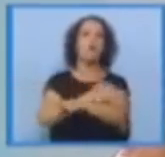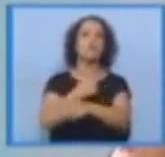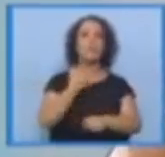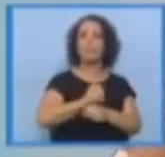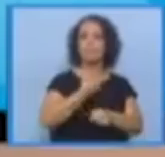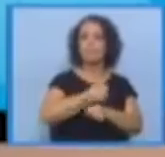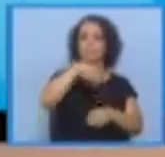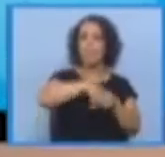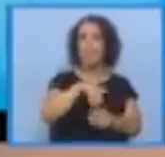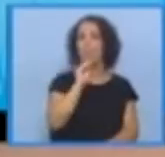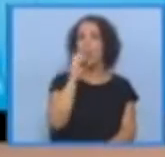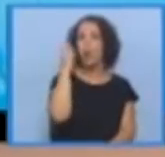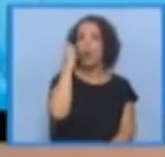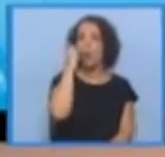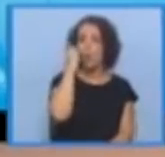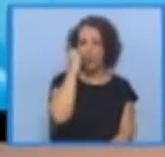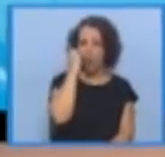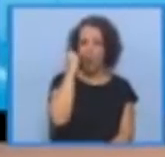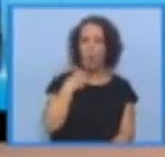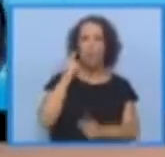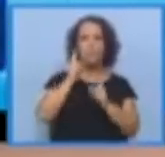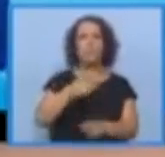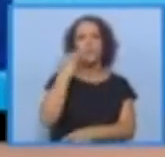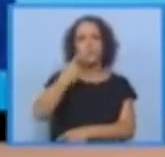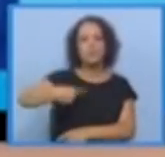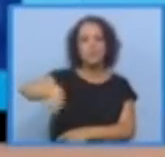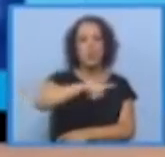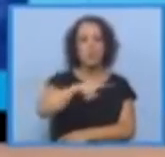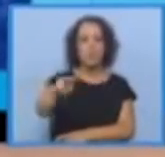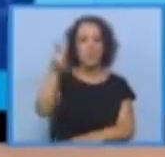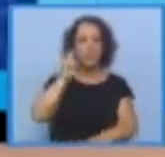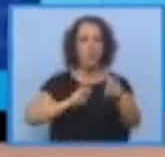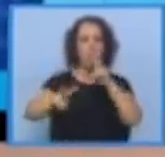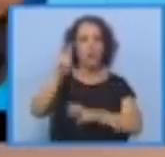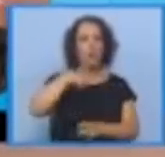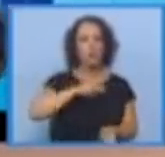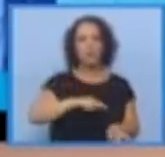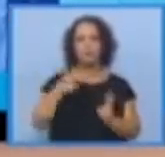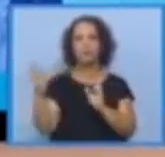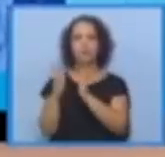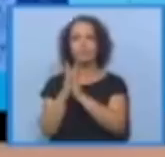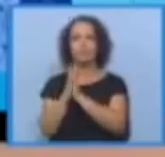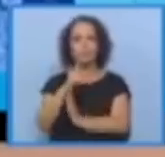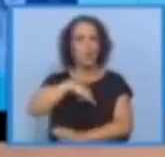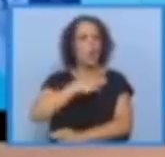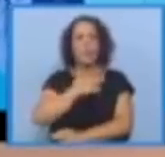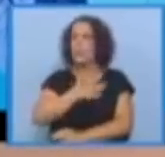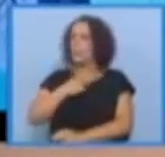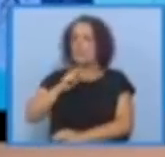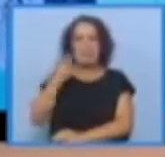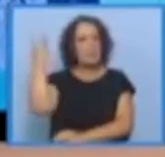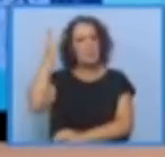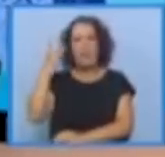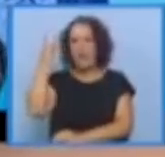banco em Angola e comecei a ouvir os problemas dos jovens quando fui para o seminário, porque ninguém queria que eu fosse padre. Mas eles